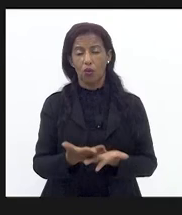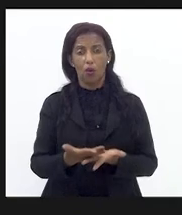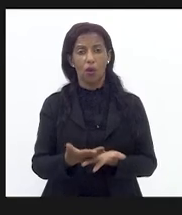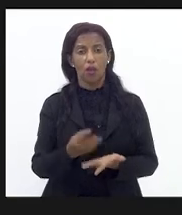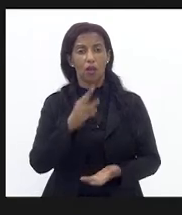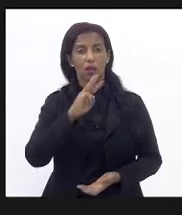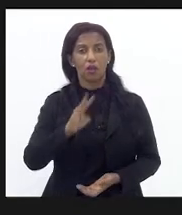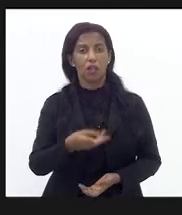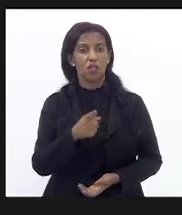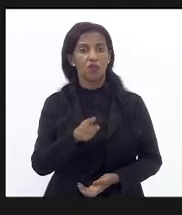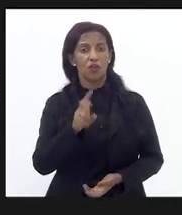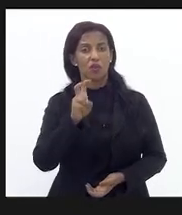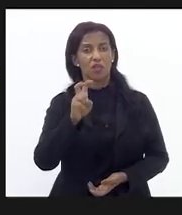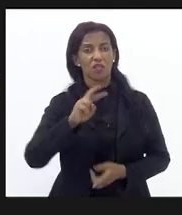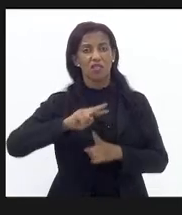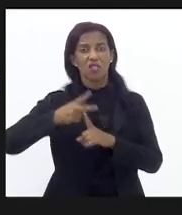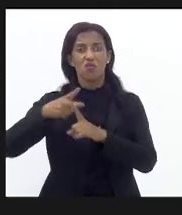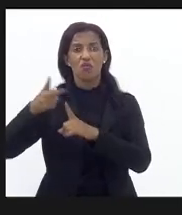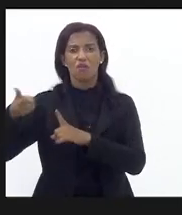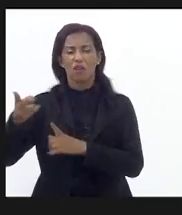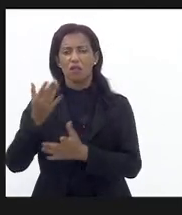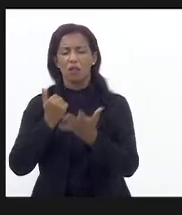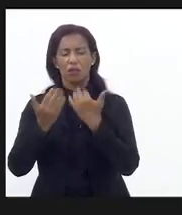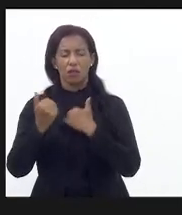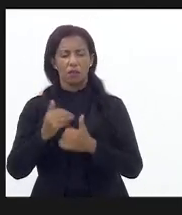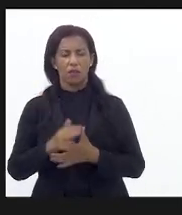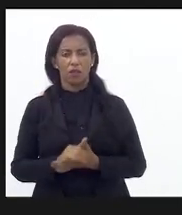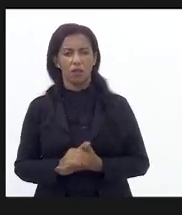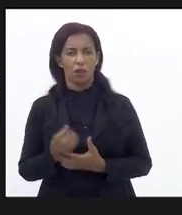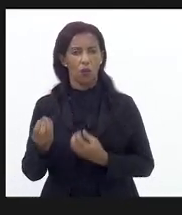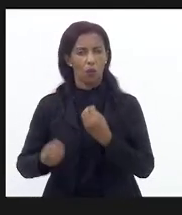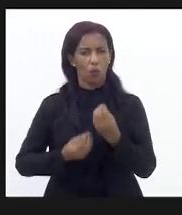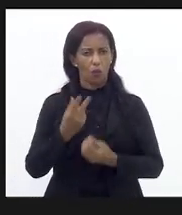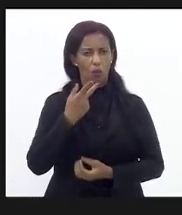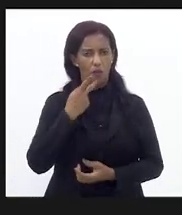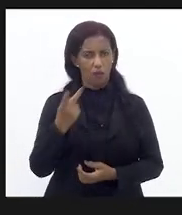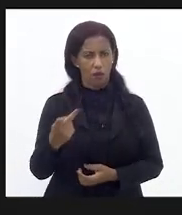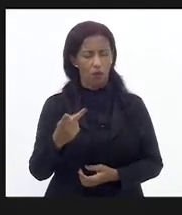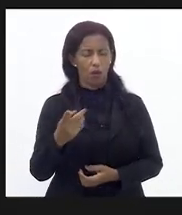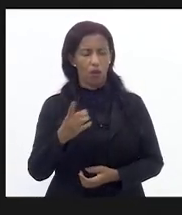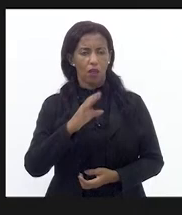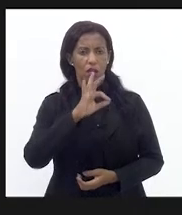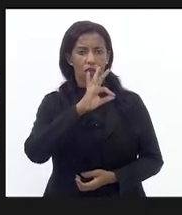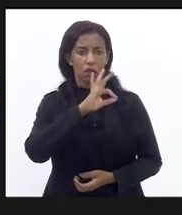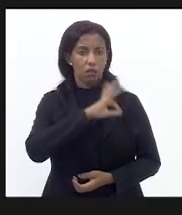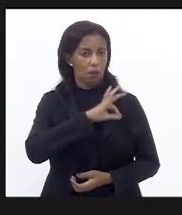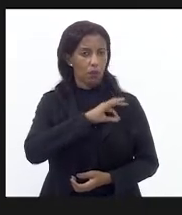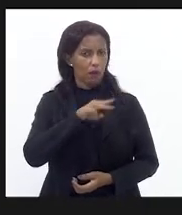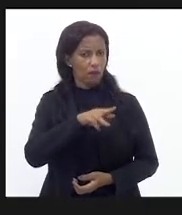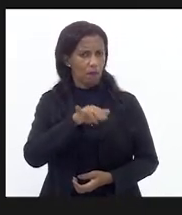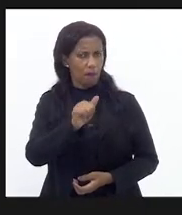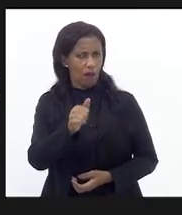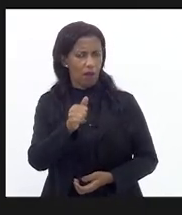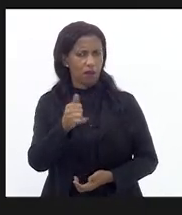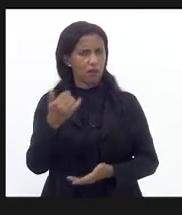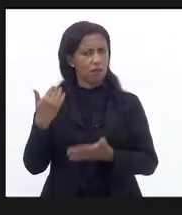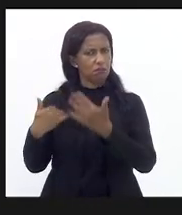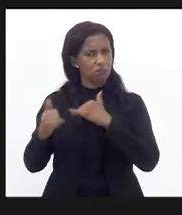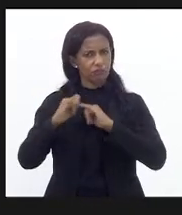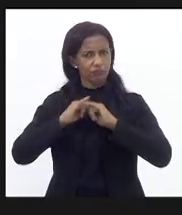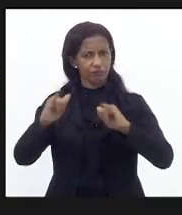representa 3,5 vezes o valor da nossa alimentação Como diz que Deputado a marca a faixa e recente e